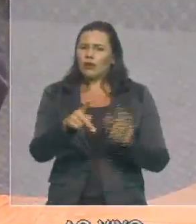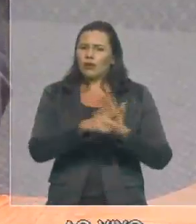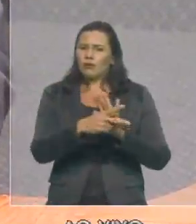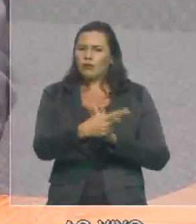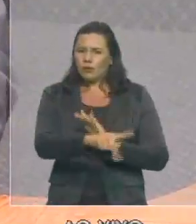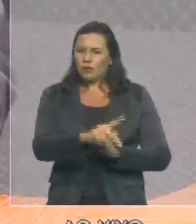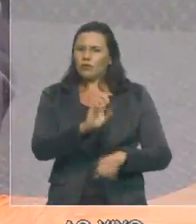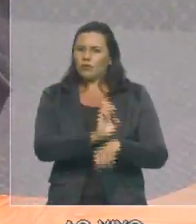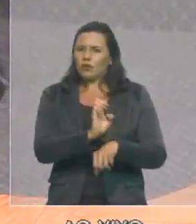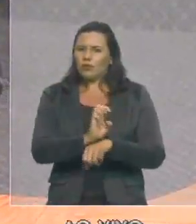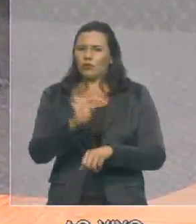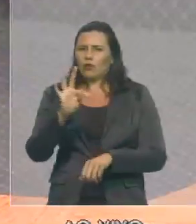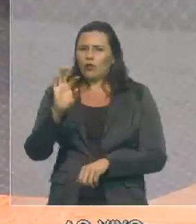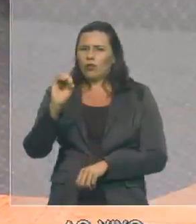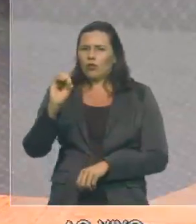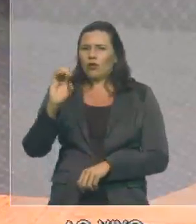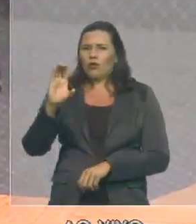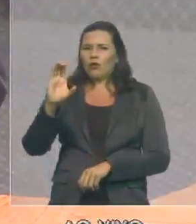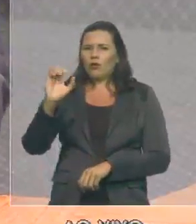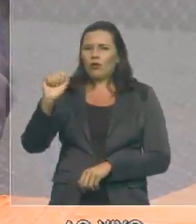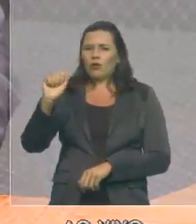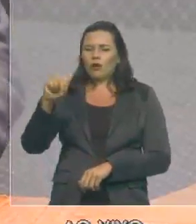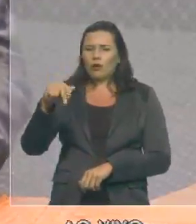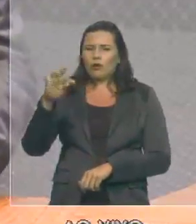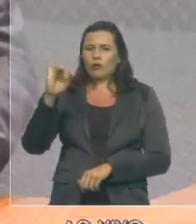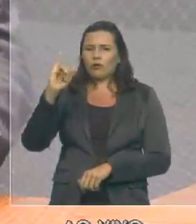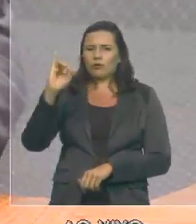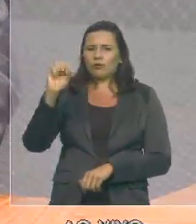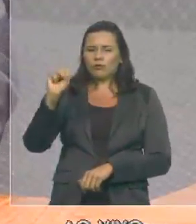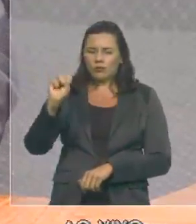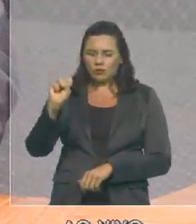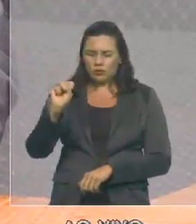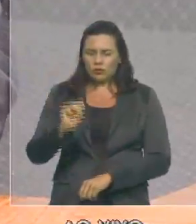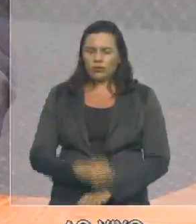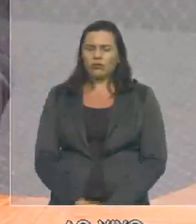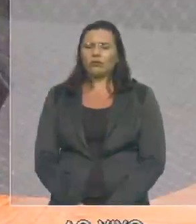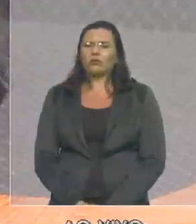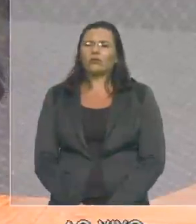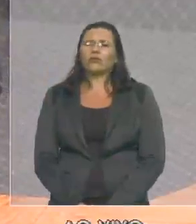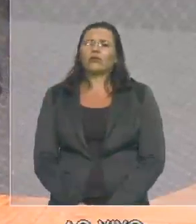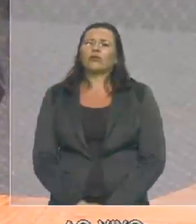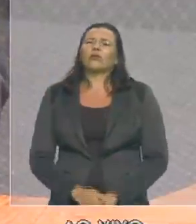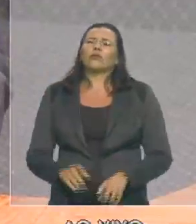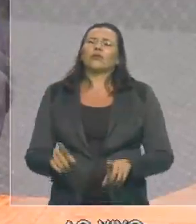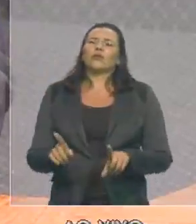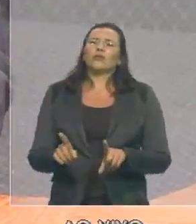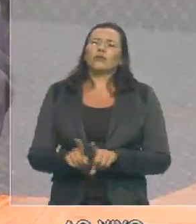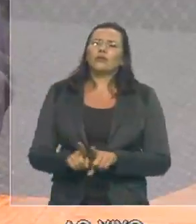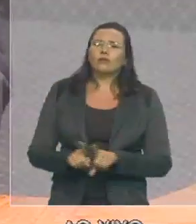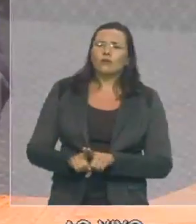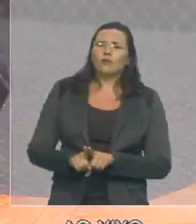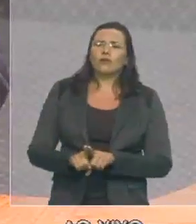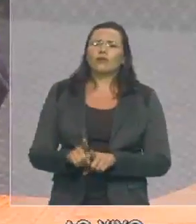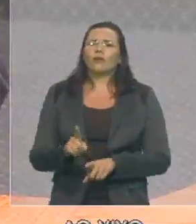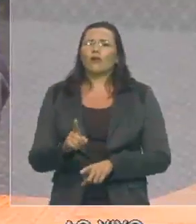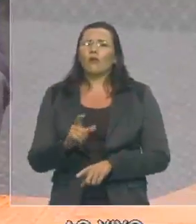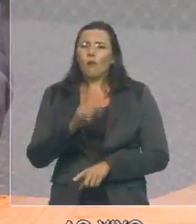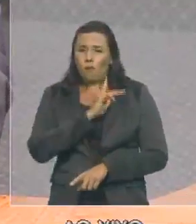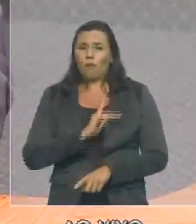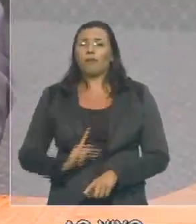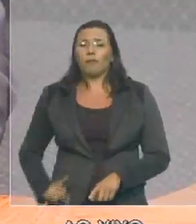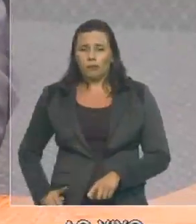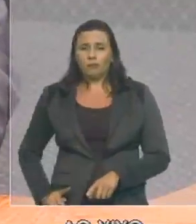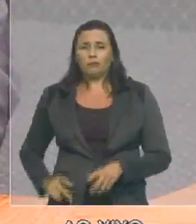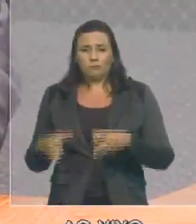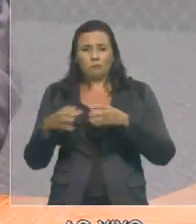deputados que compõem o Parlamento Amazônico, que eu saúdo a todos na pessoa do nosso presidente Sinésio. E realmente nós